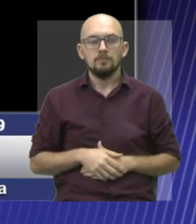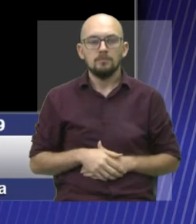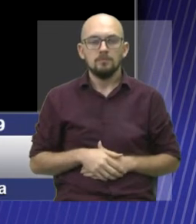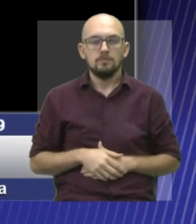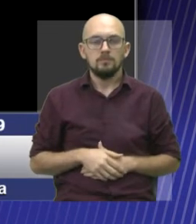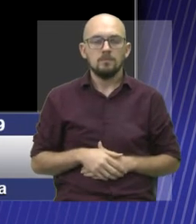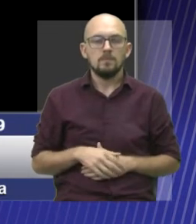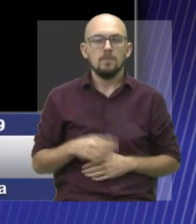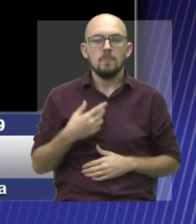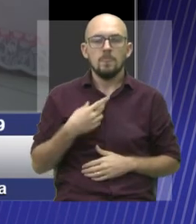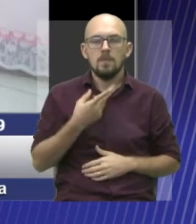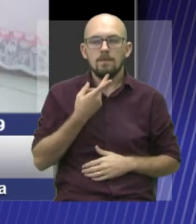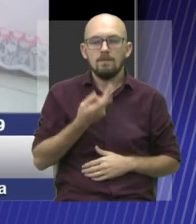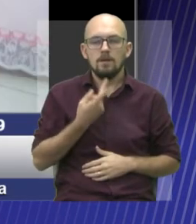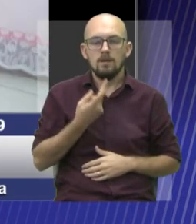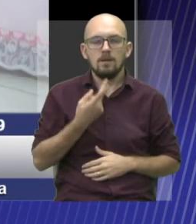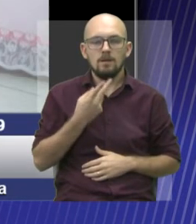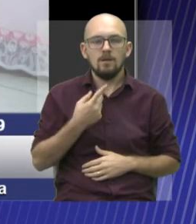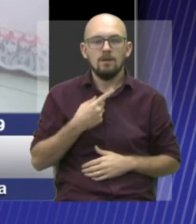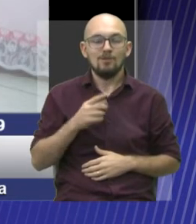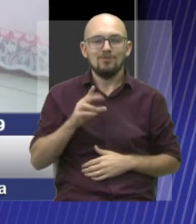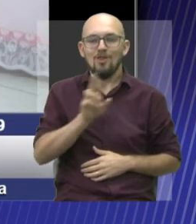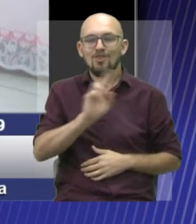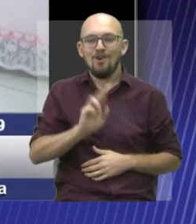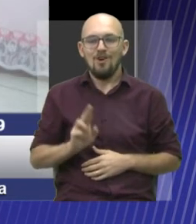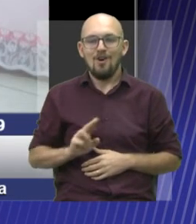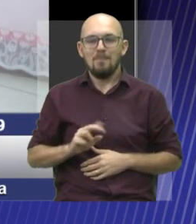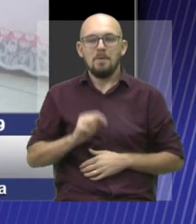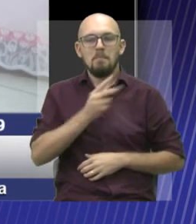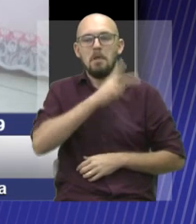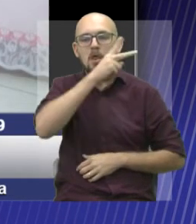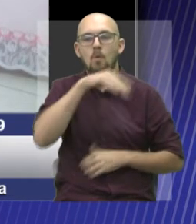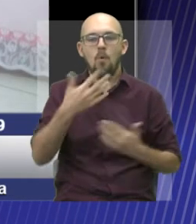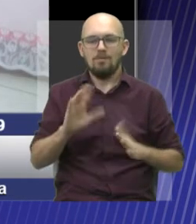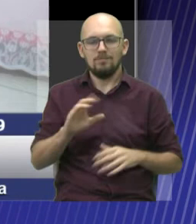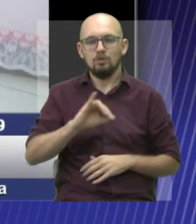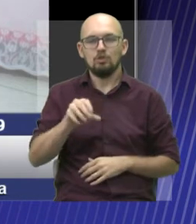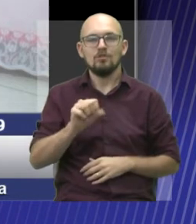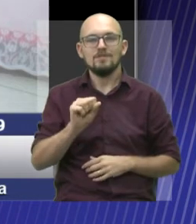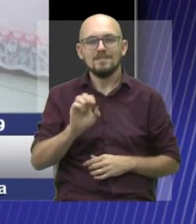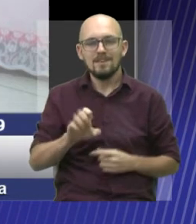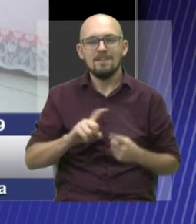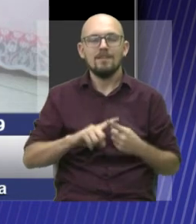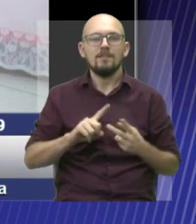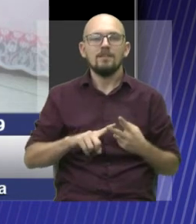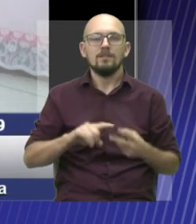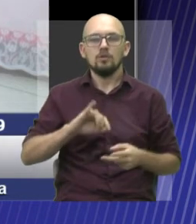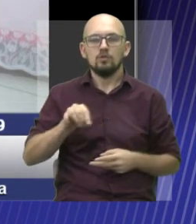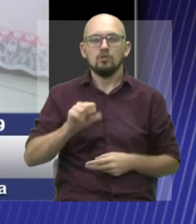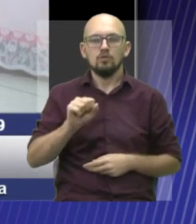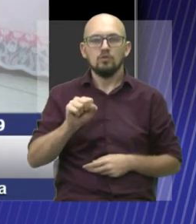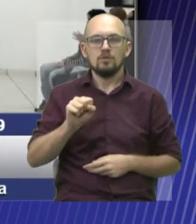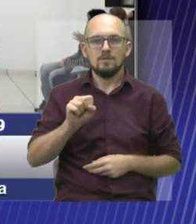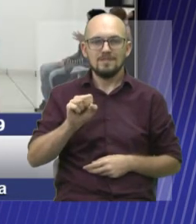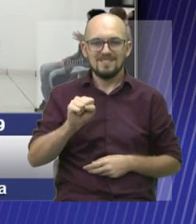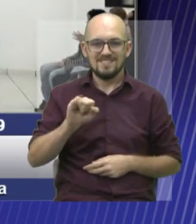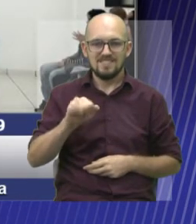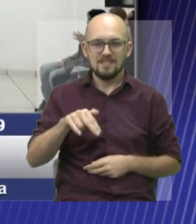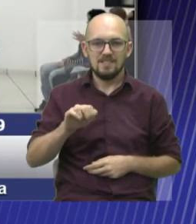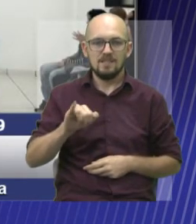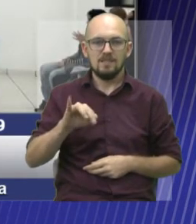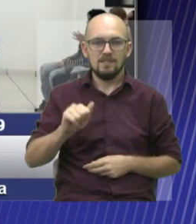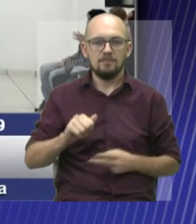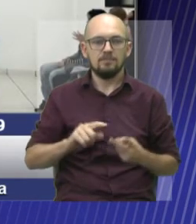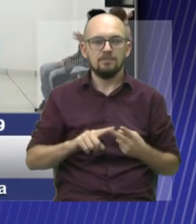Não vou citar a nomenclatura, só os nomes, senão não vamos ter tempo. José Aparecido dos Santos, Josineia Aparecida Ferrarese,